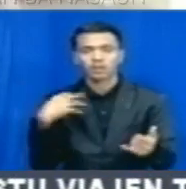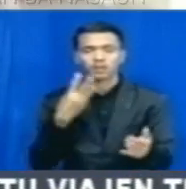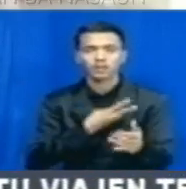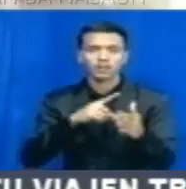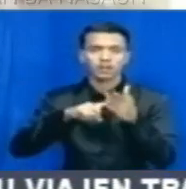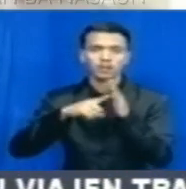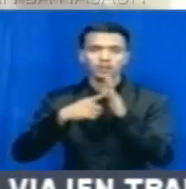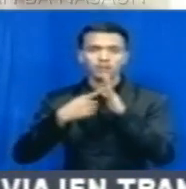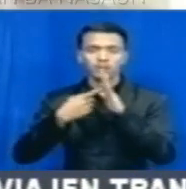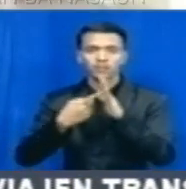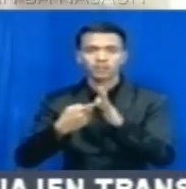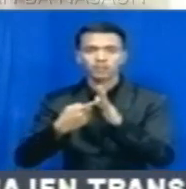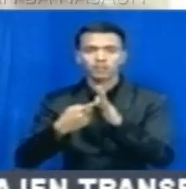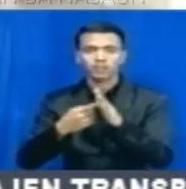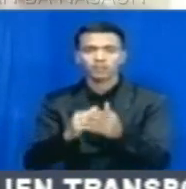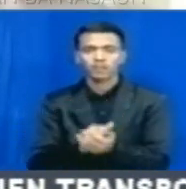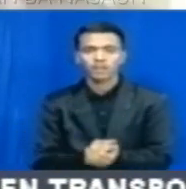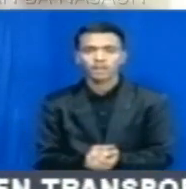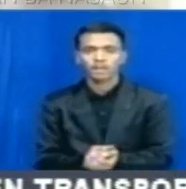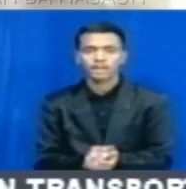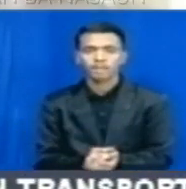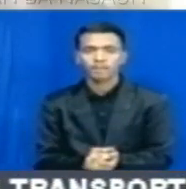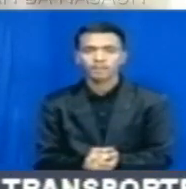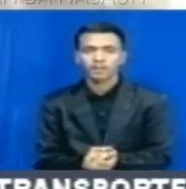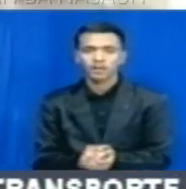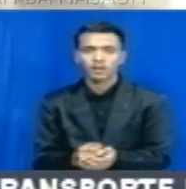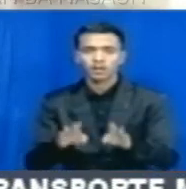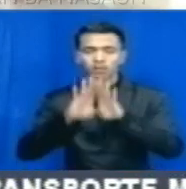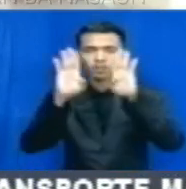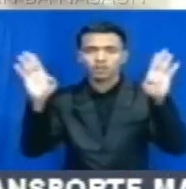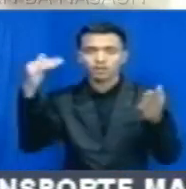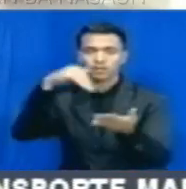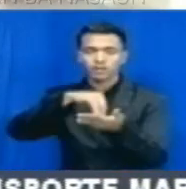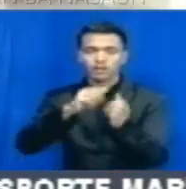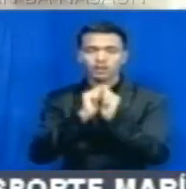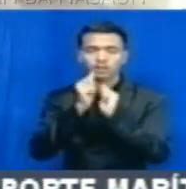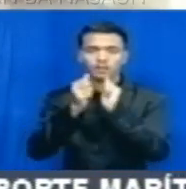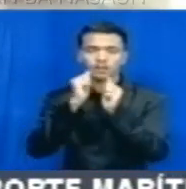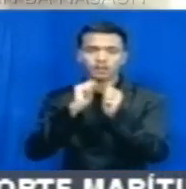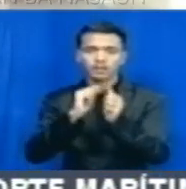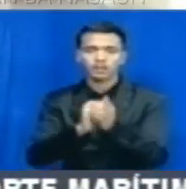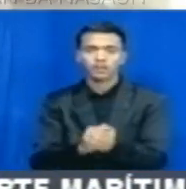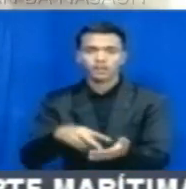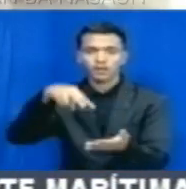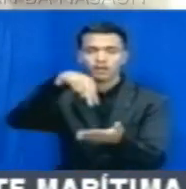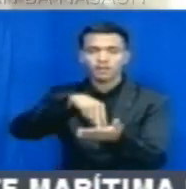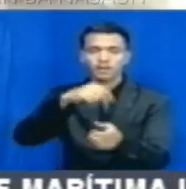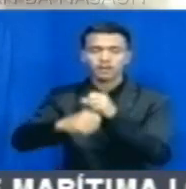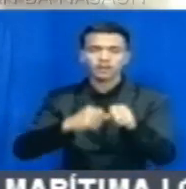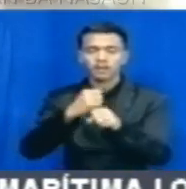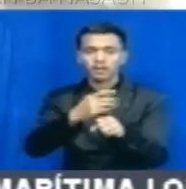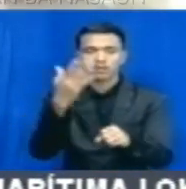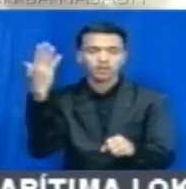ona atu funcionamento filafali lotas de pescas, ne be maka existe orda yatina hira